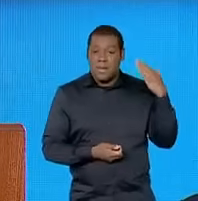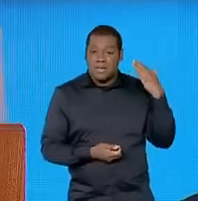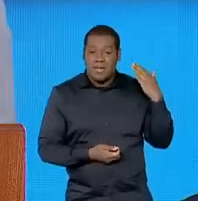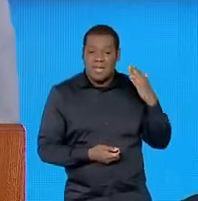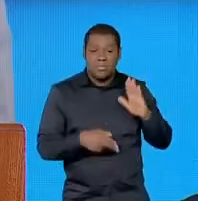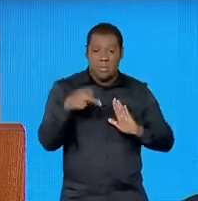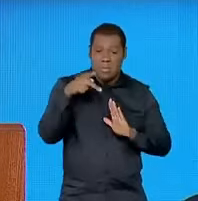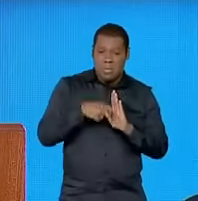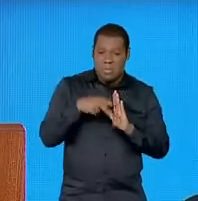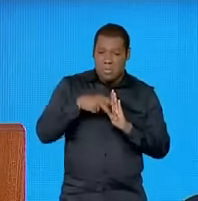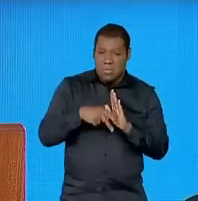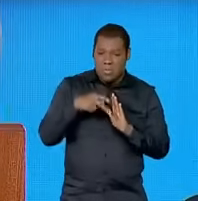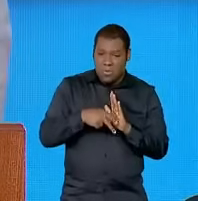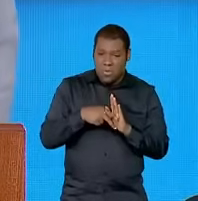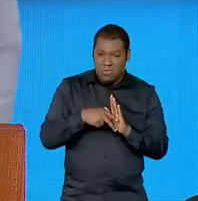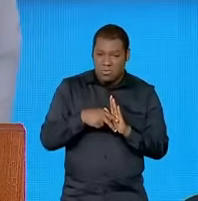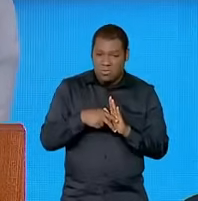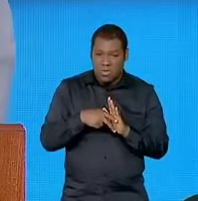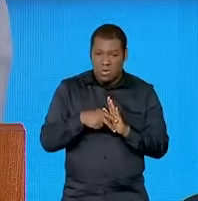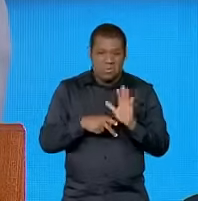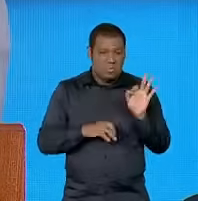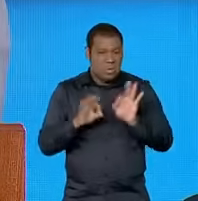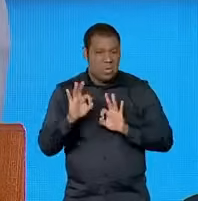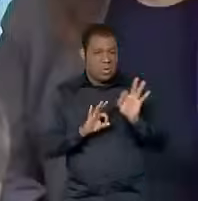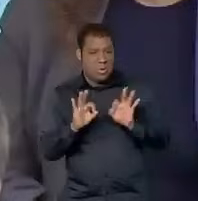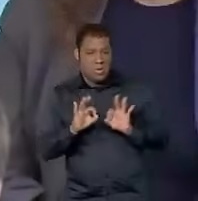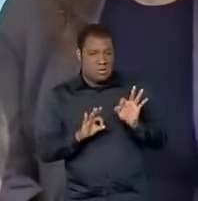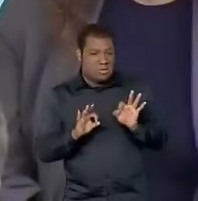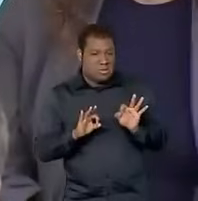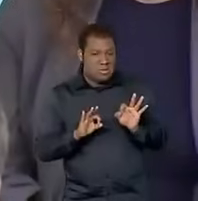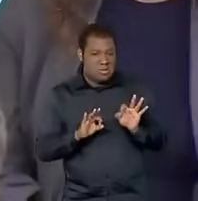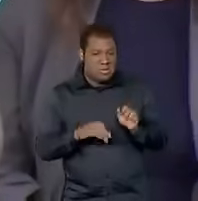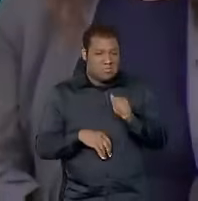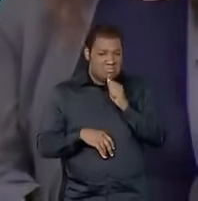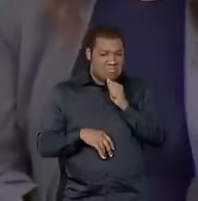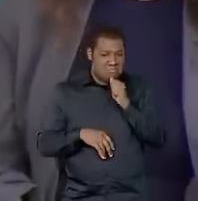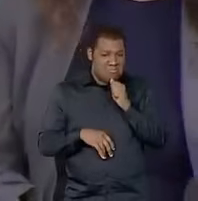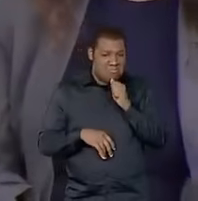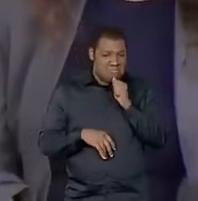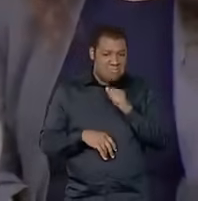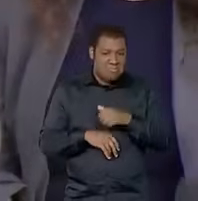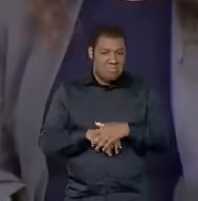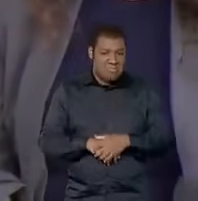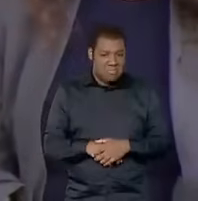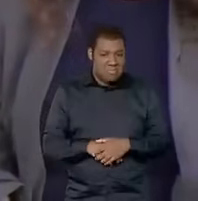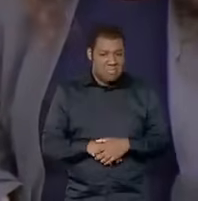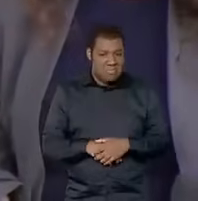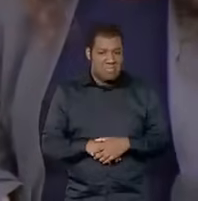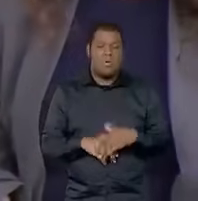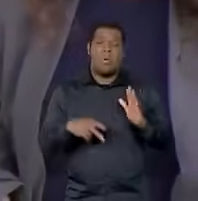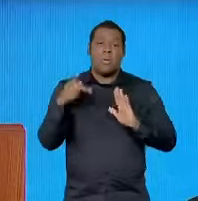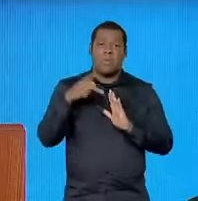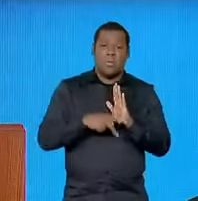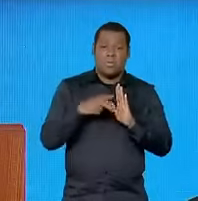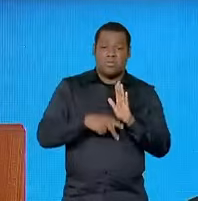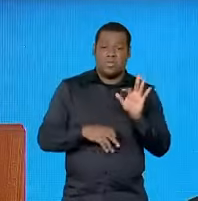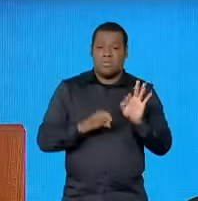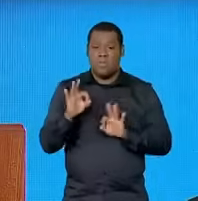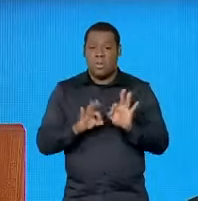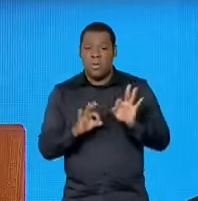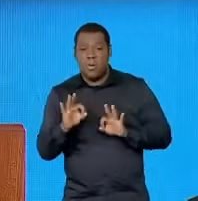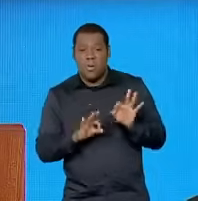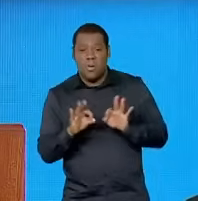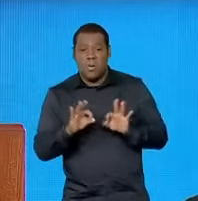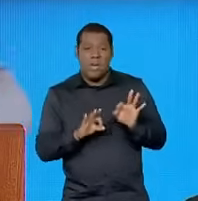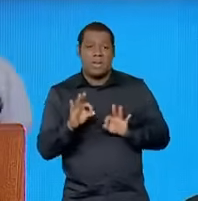na prateleira e não tinha a varanda, não tinha sacada. Eu estou